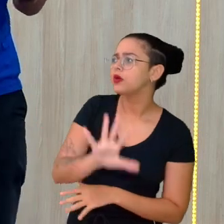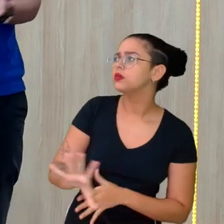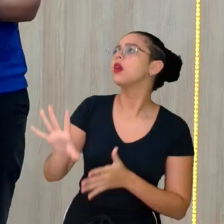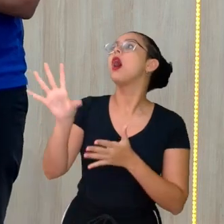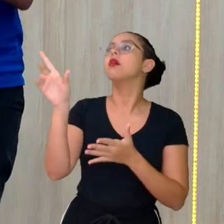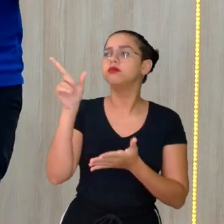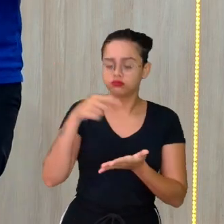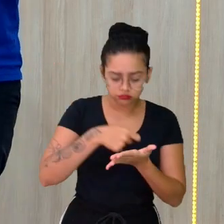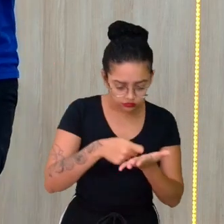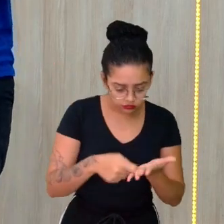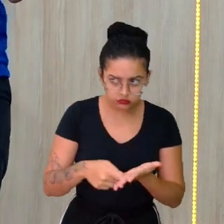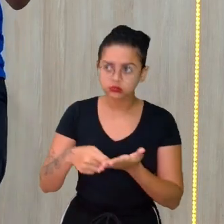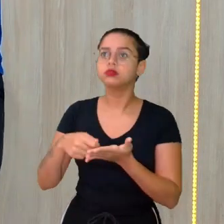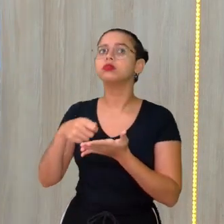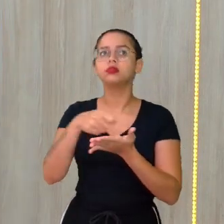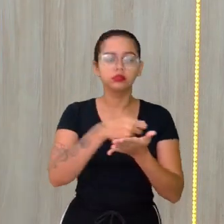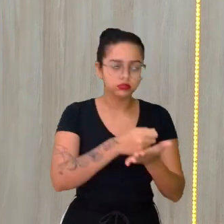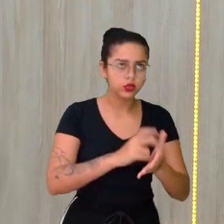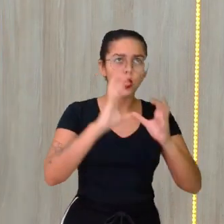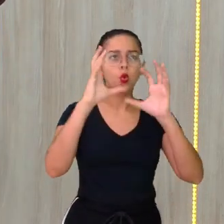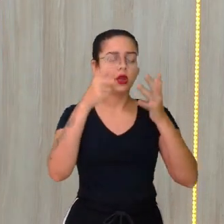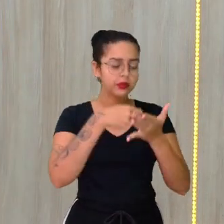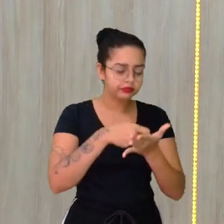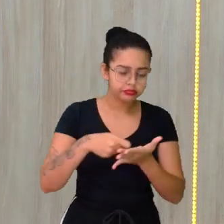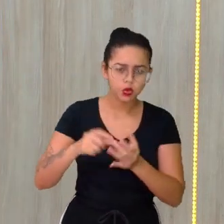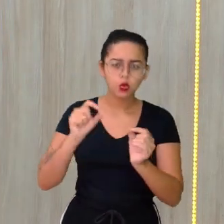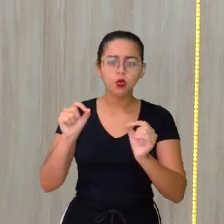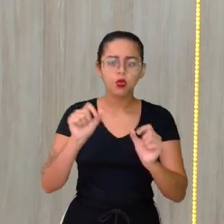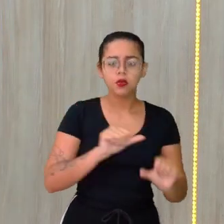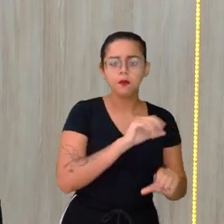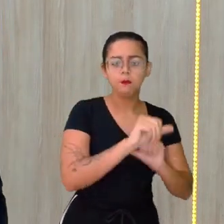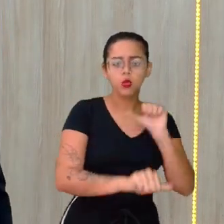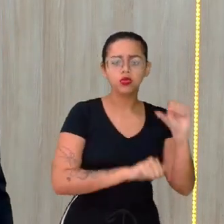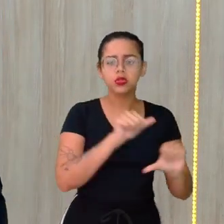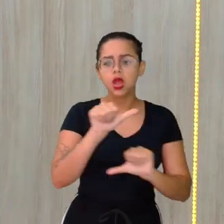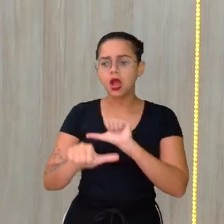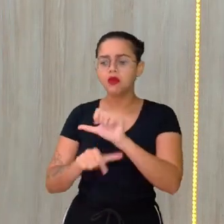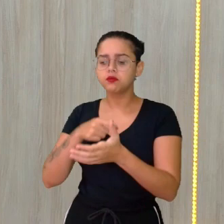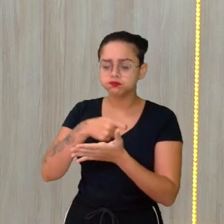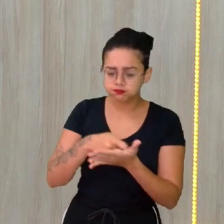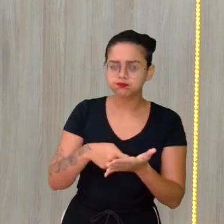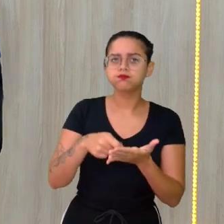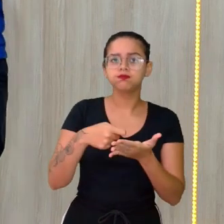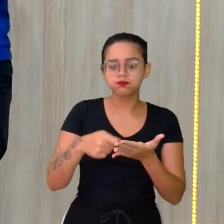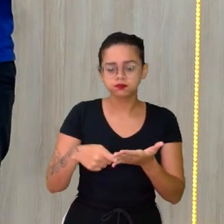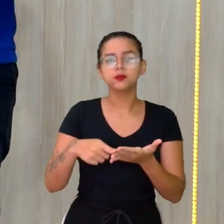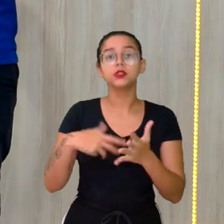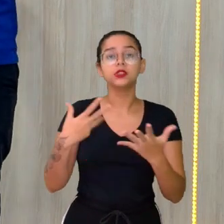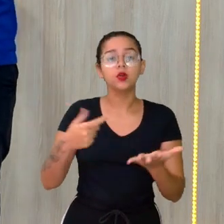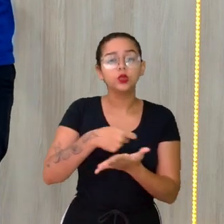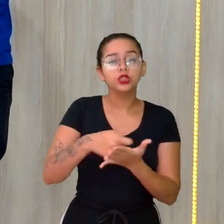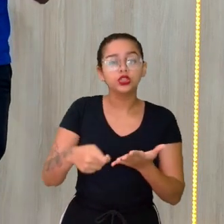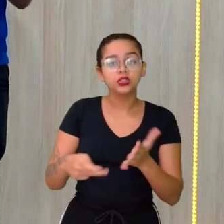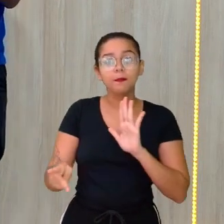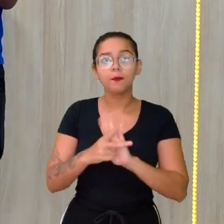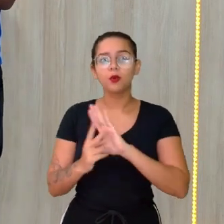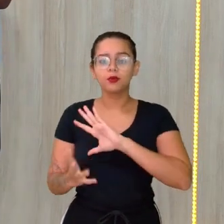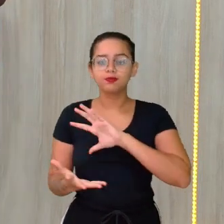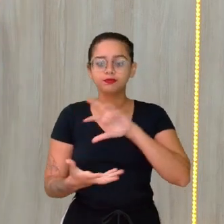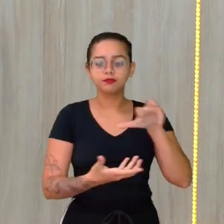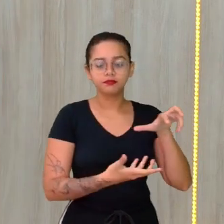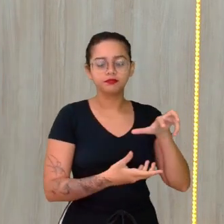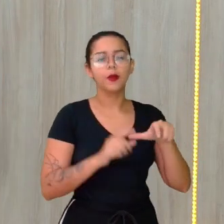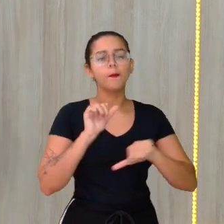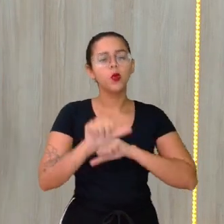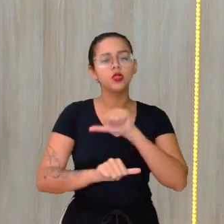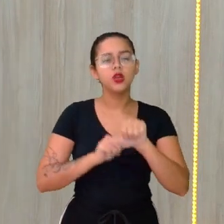os climas, né, vendo o que é que mudava de um lugar para outro. Então era a escrita do planeta Terra, né, ou seja, a escrita,